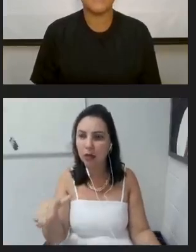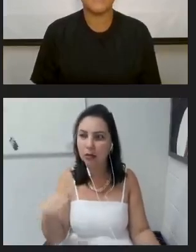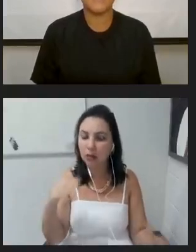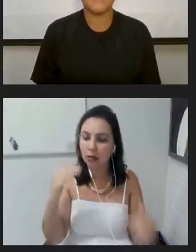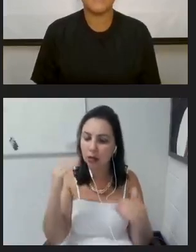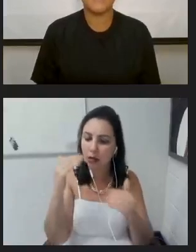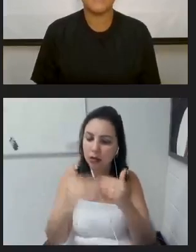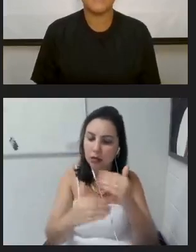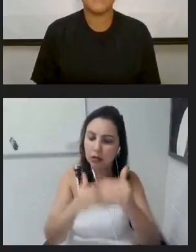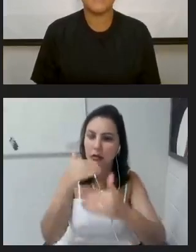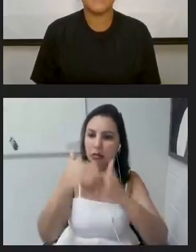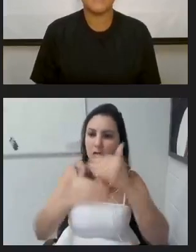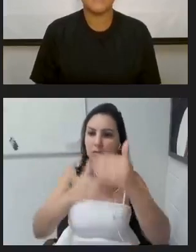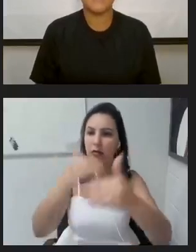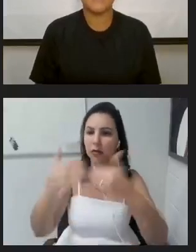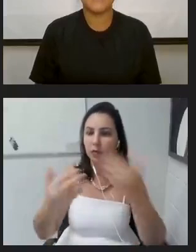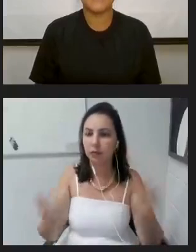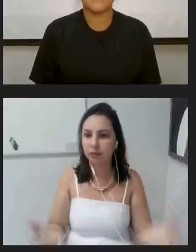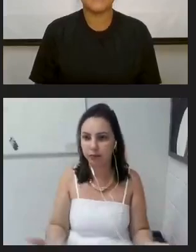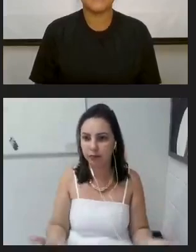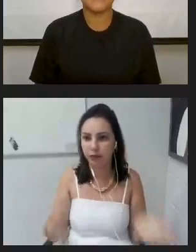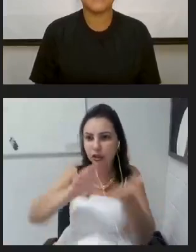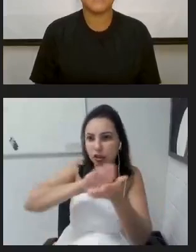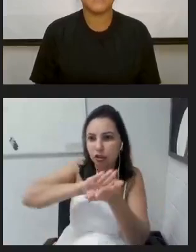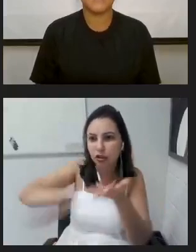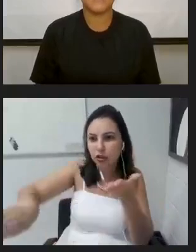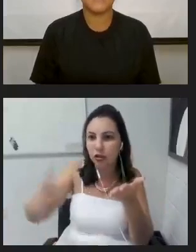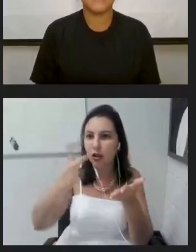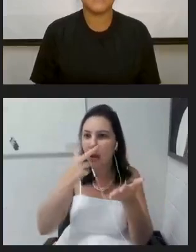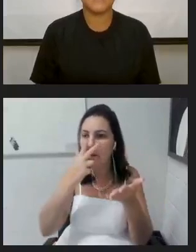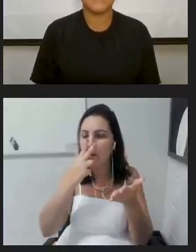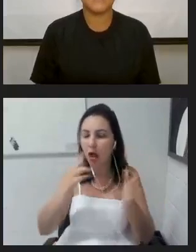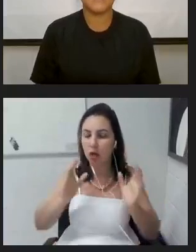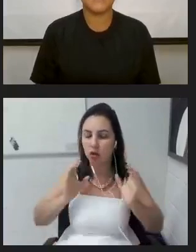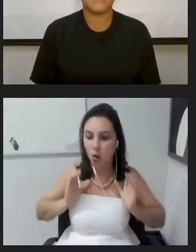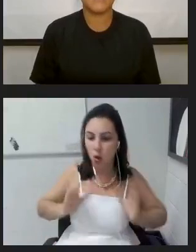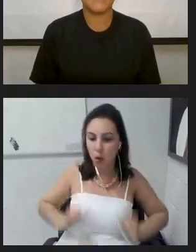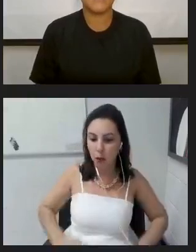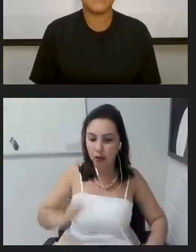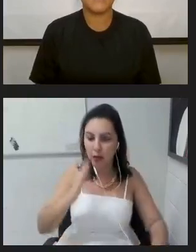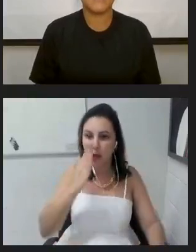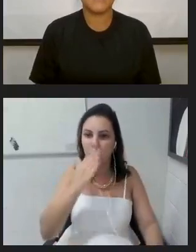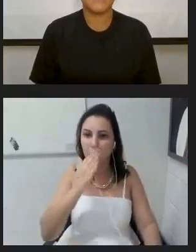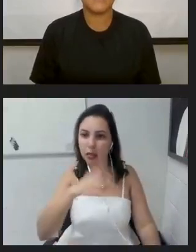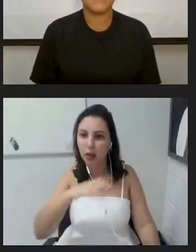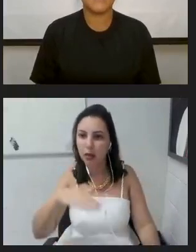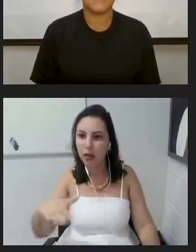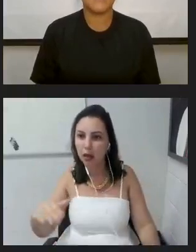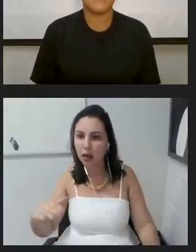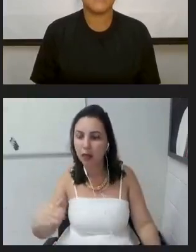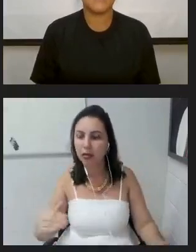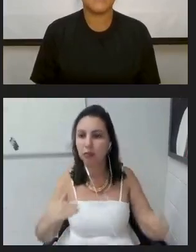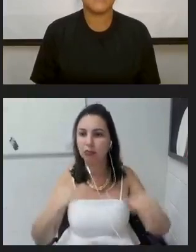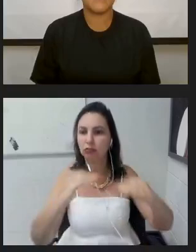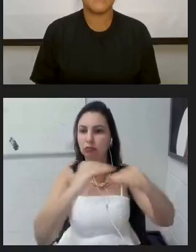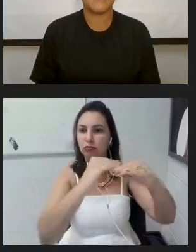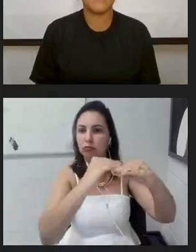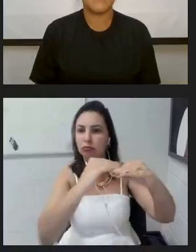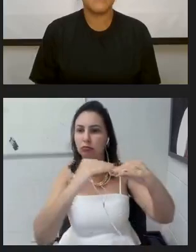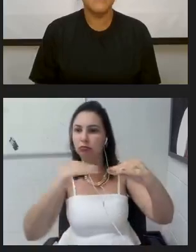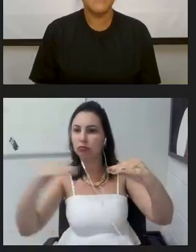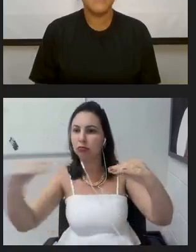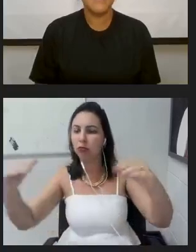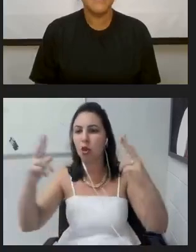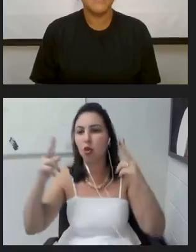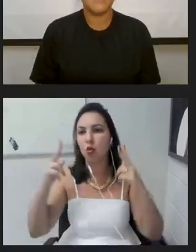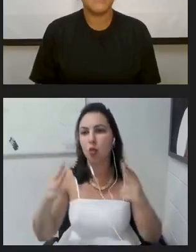de desenvolvimento e nivela o comportamento dela como se ela tivesse os mesmos recursos, por exemplo,